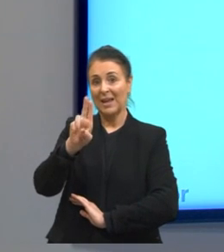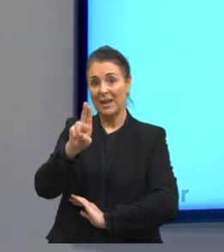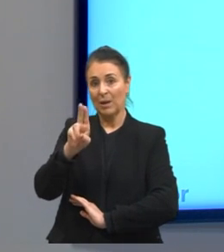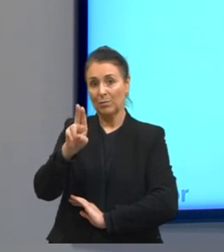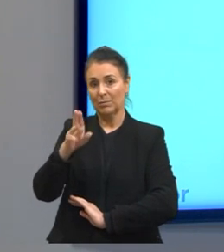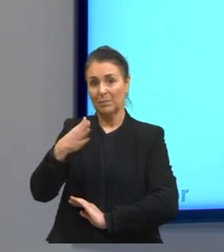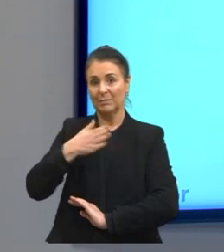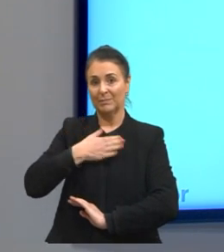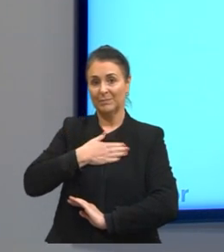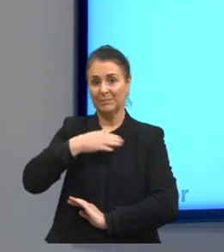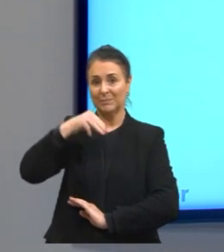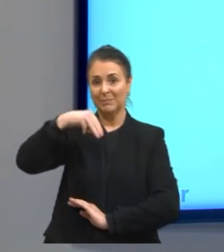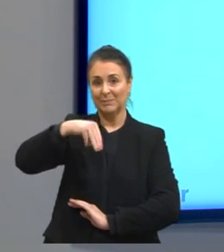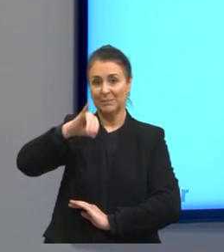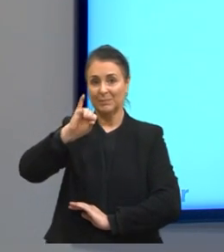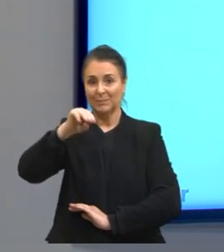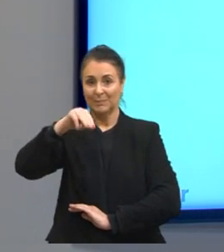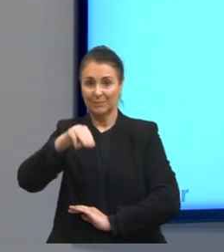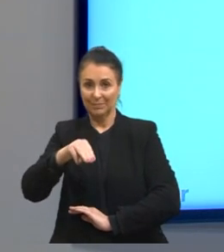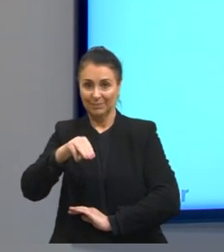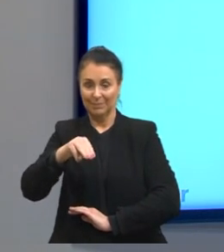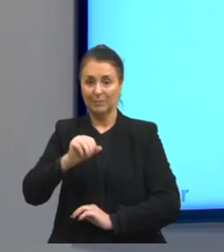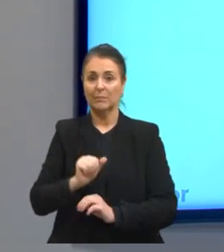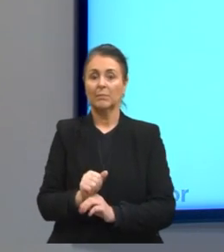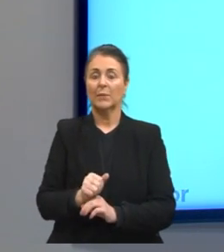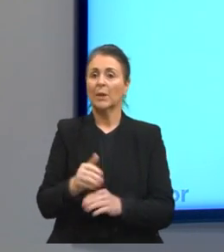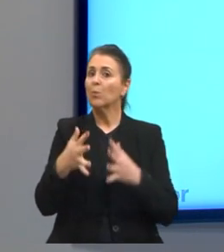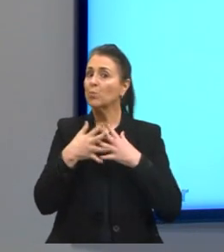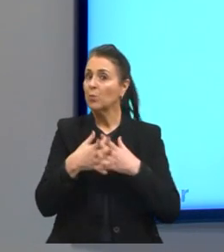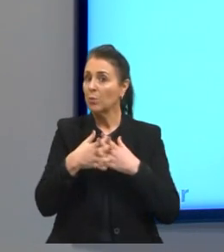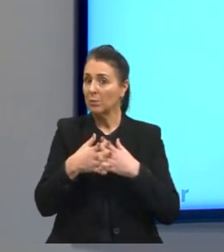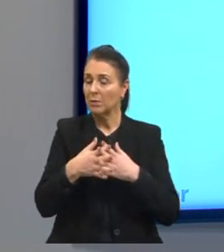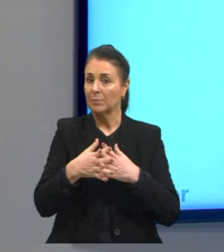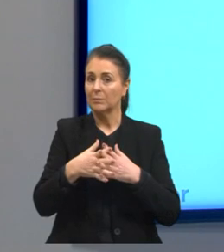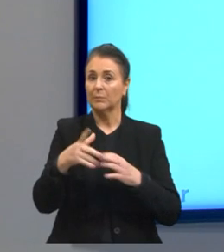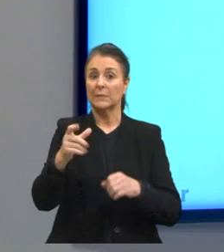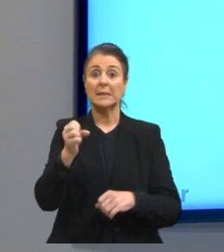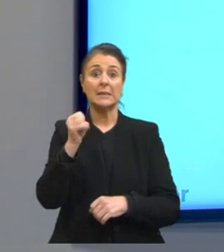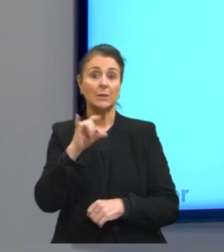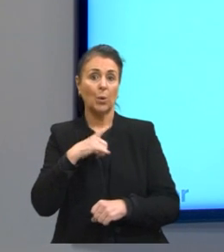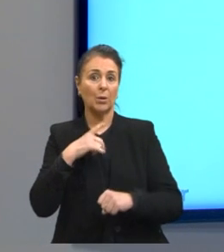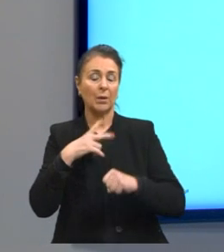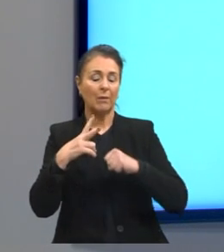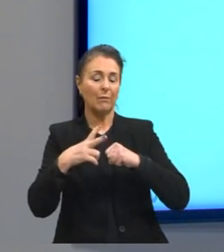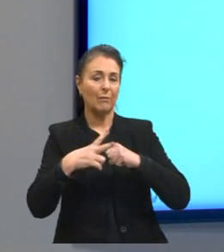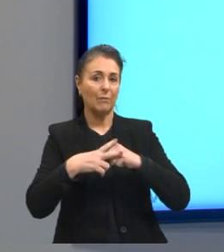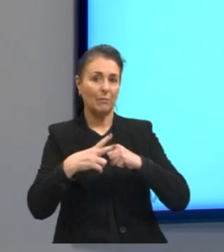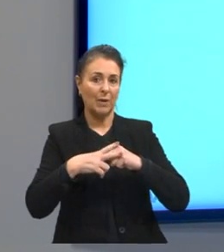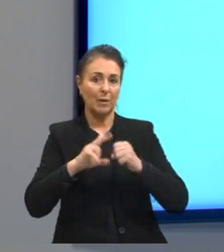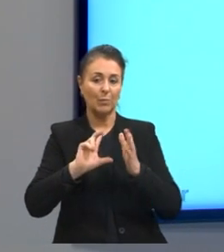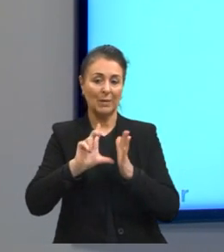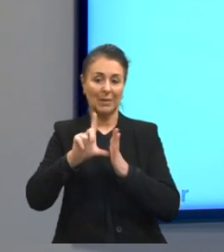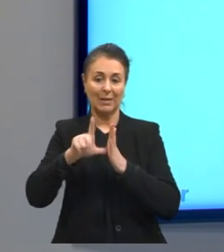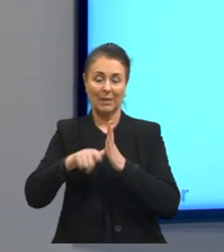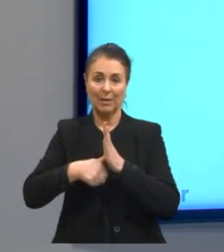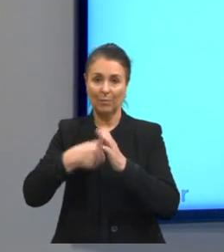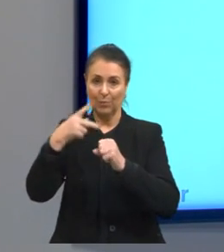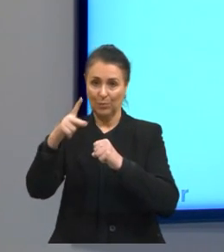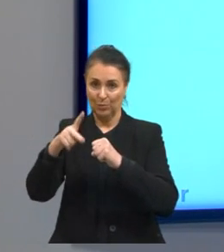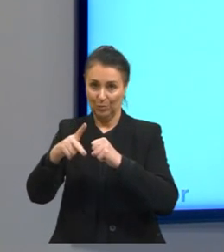pessoas confundem. Sempre que vocês tiverem verbos posterior a esse pronome,